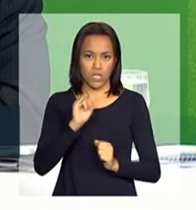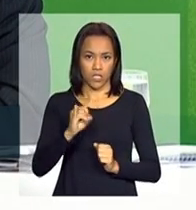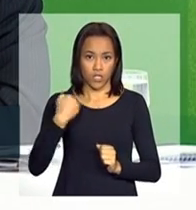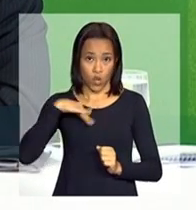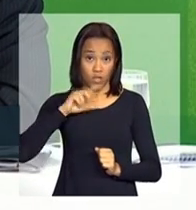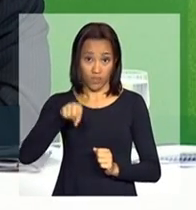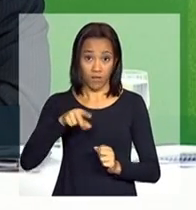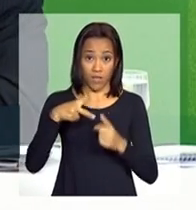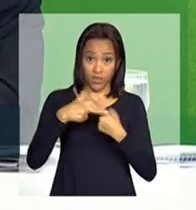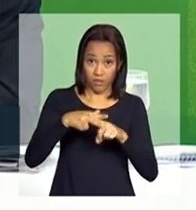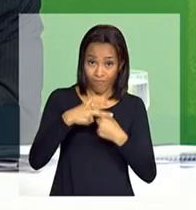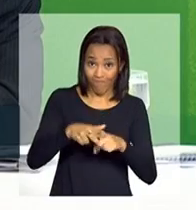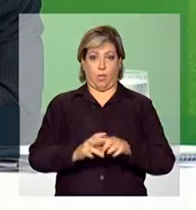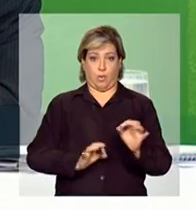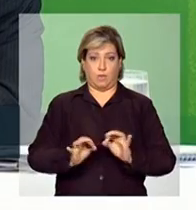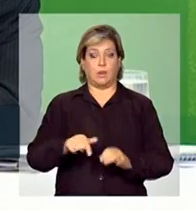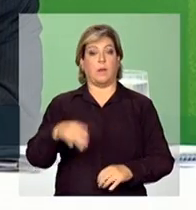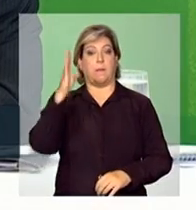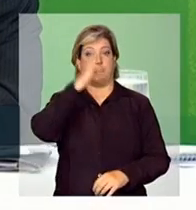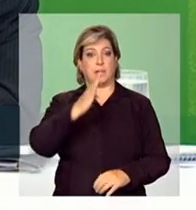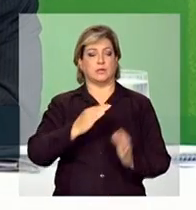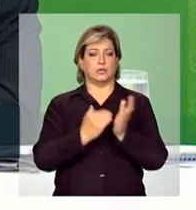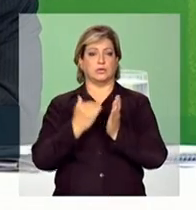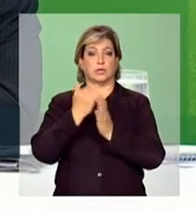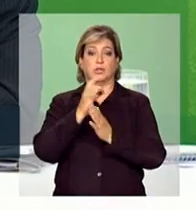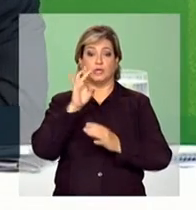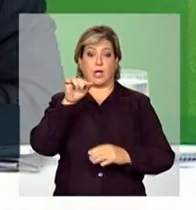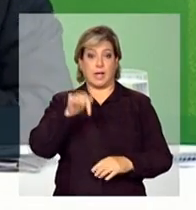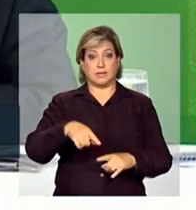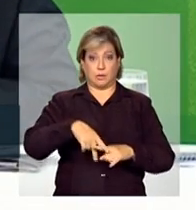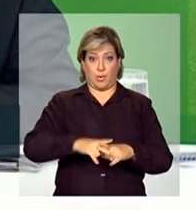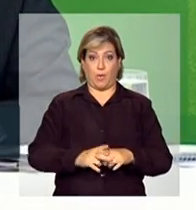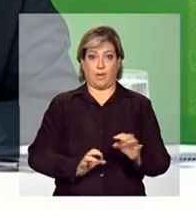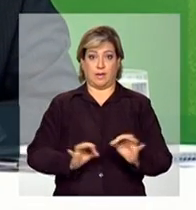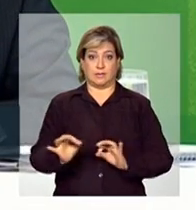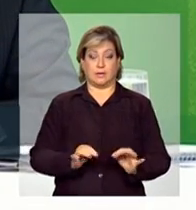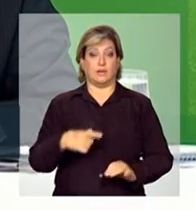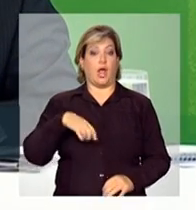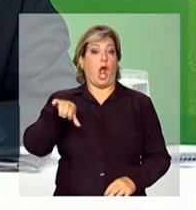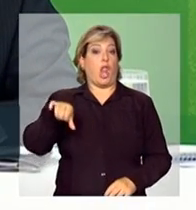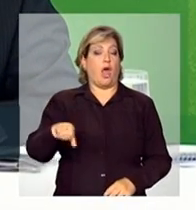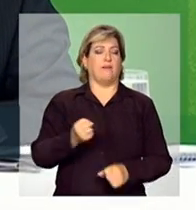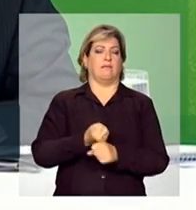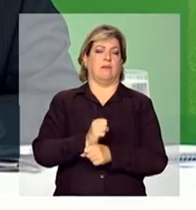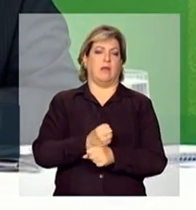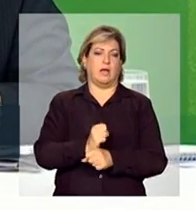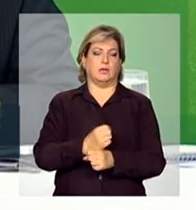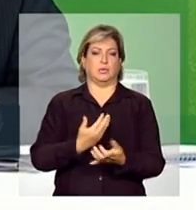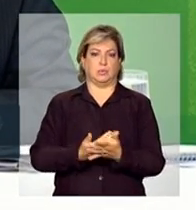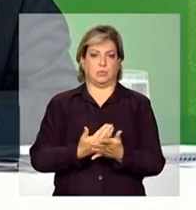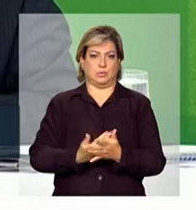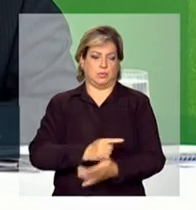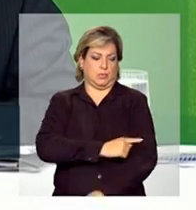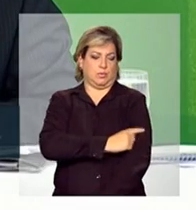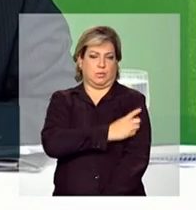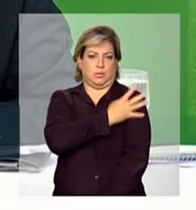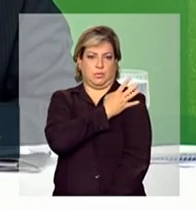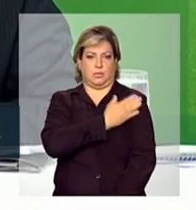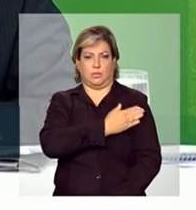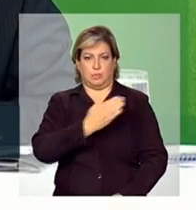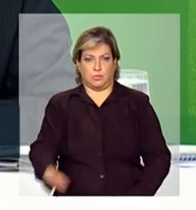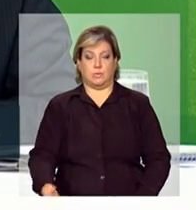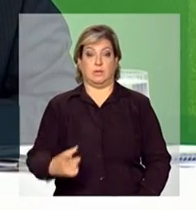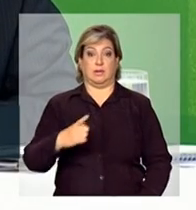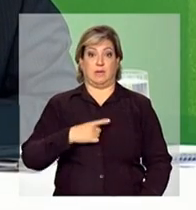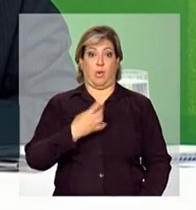essa correção o Brasil subiria só essa correção quer dizer são 9 anos de estudo a jornada e tem 4.